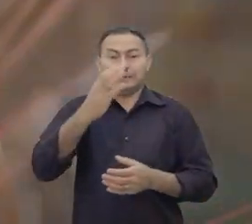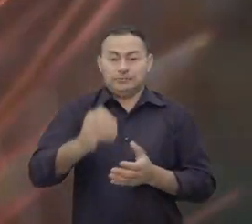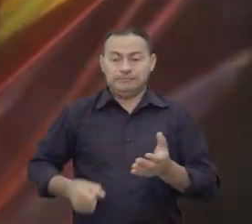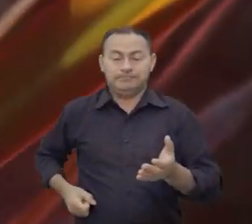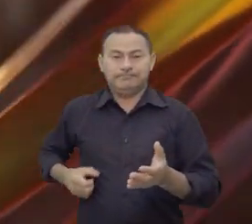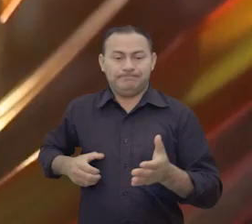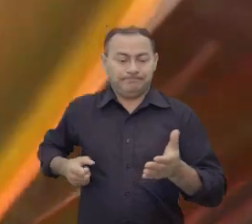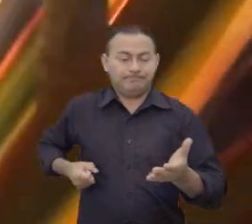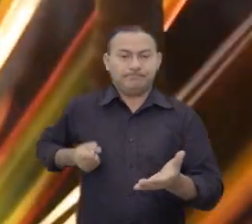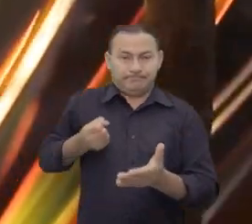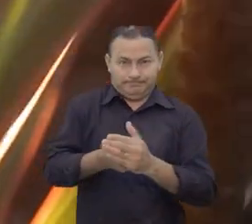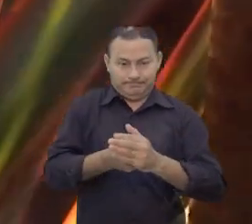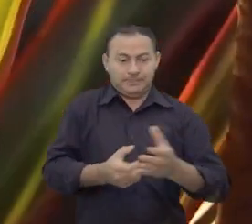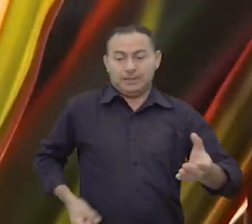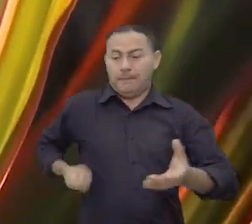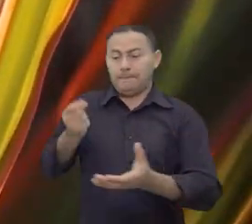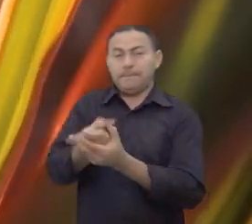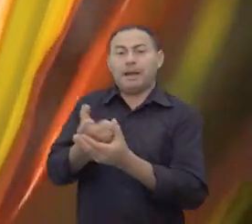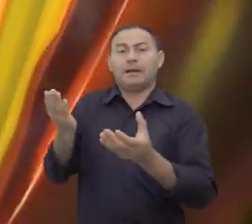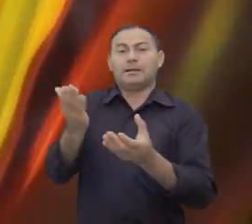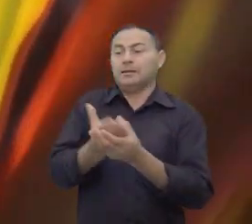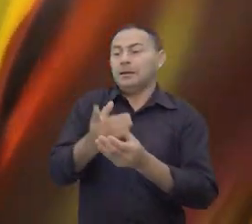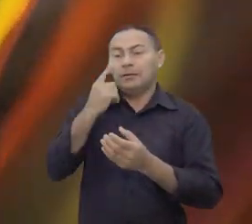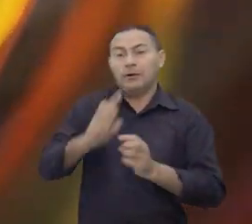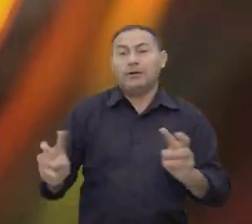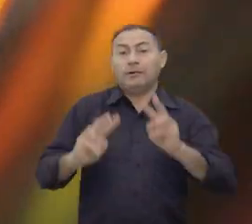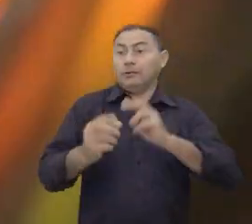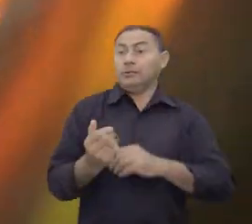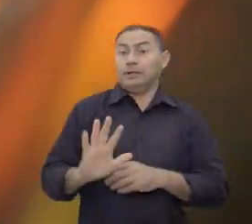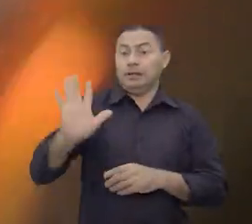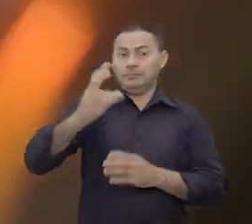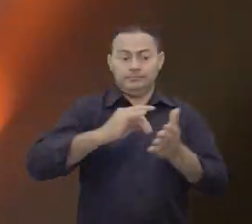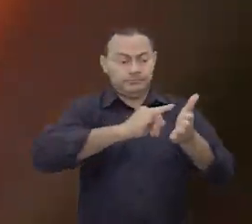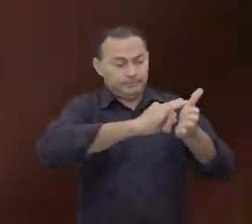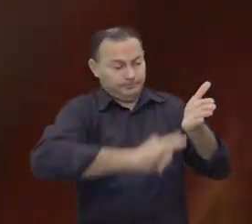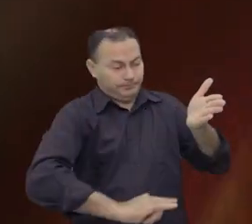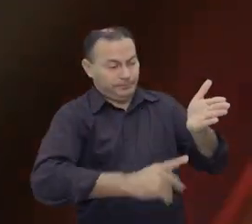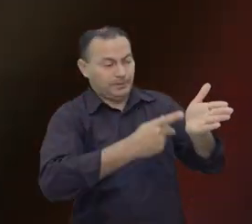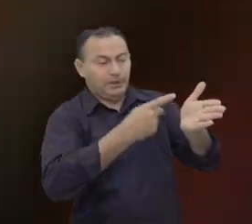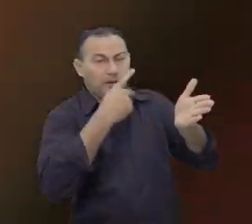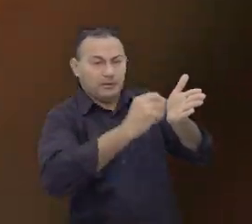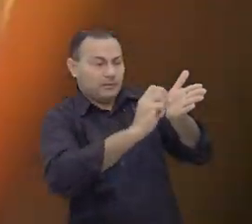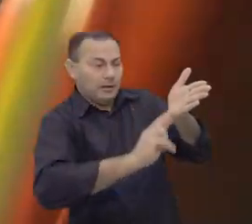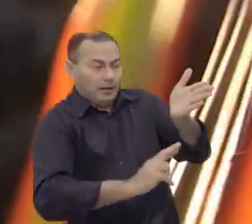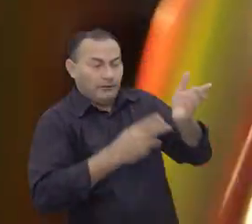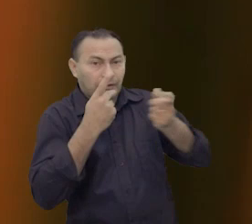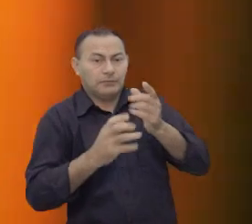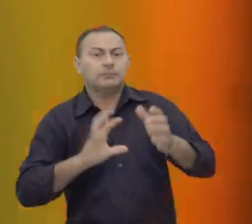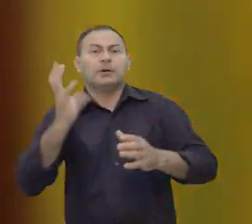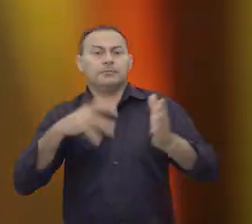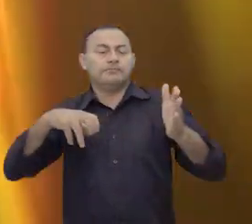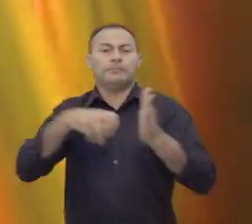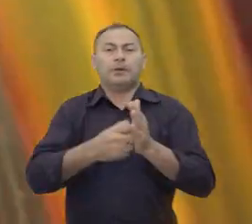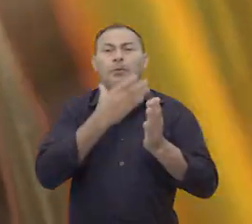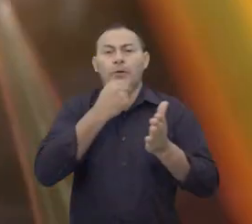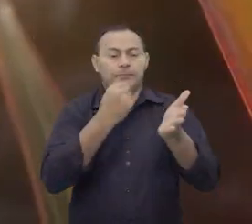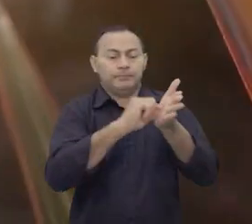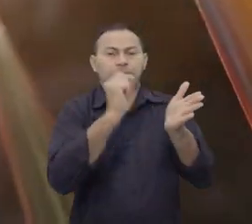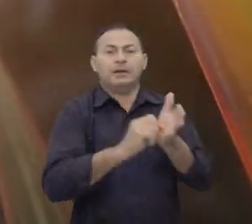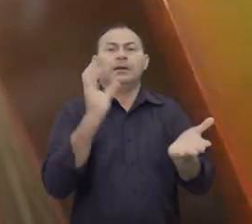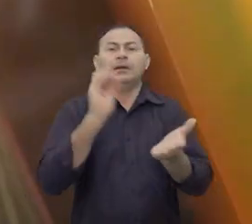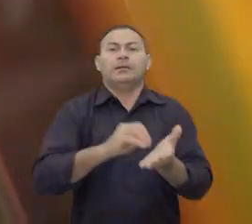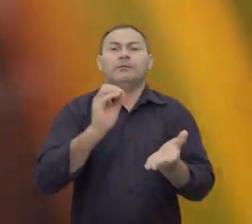era por lesões corporais e de um valor muito alto. No formulário, no campo onde dizia causa do acidente, o homem